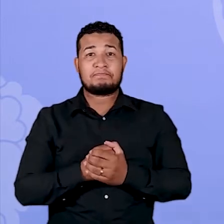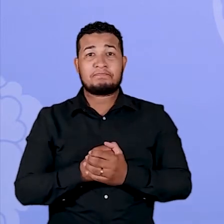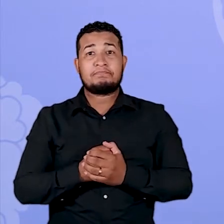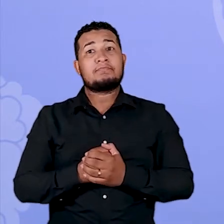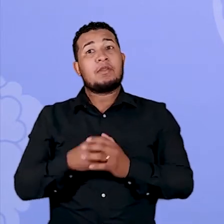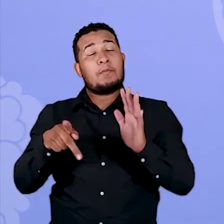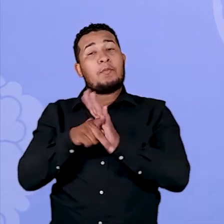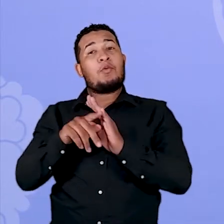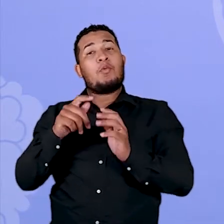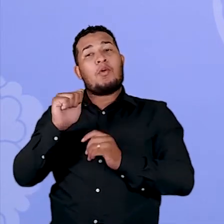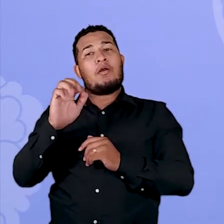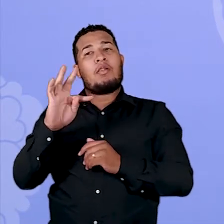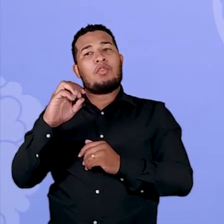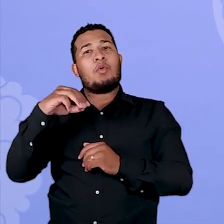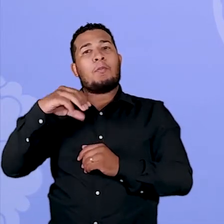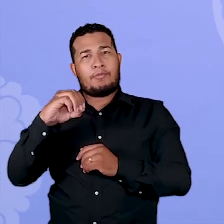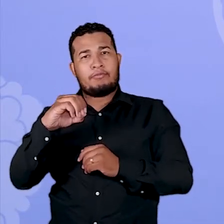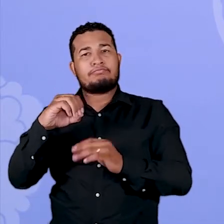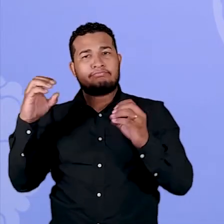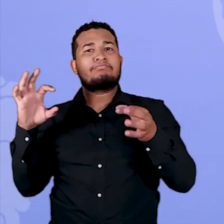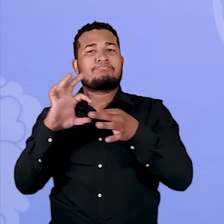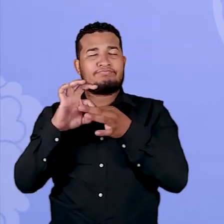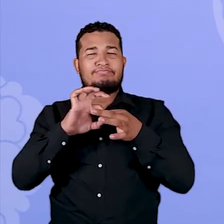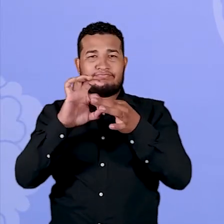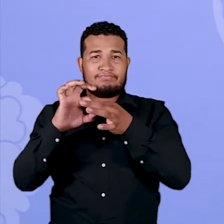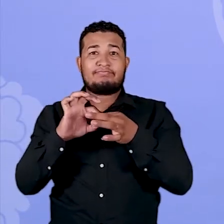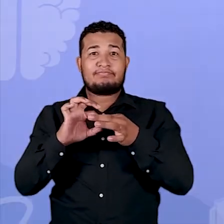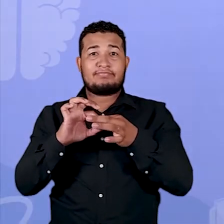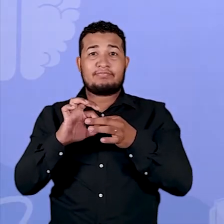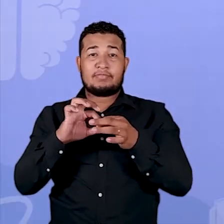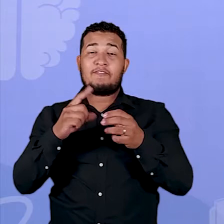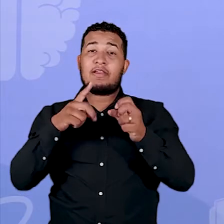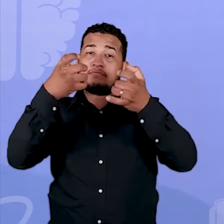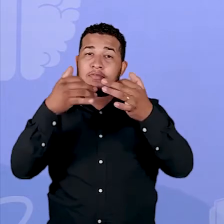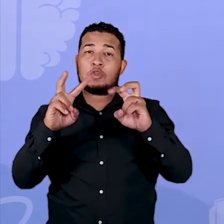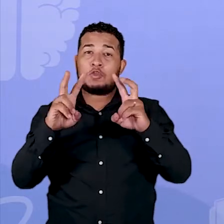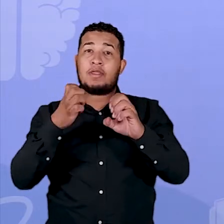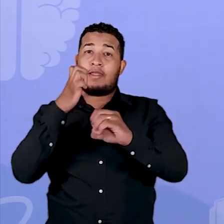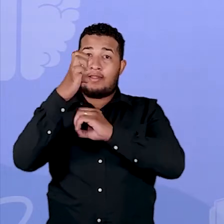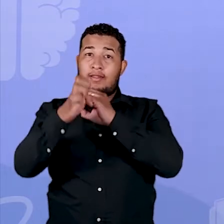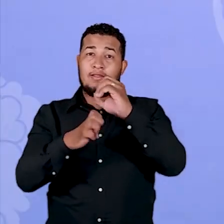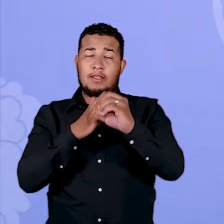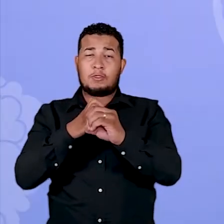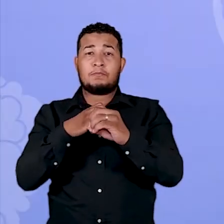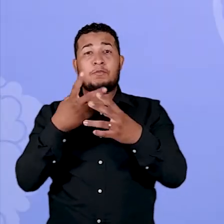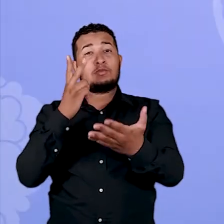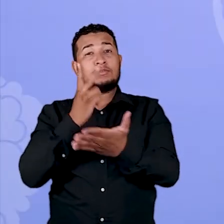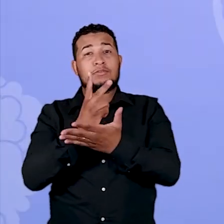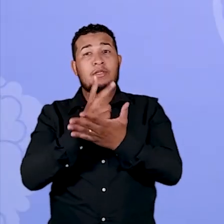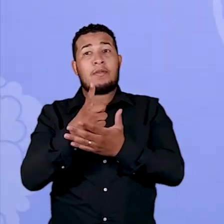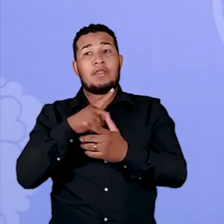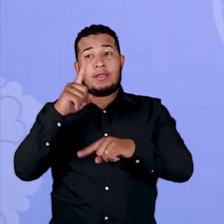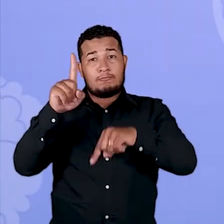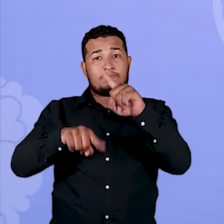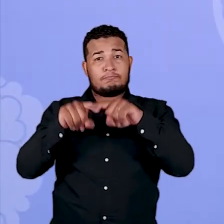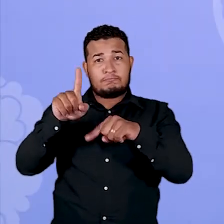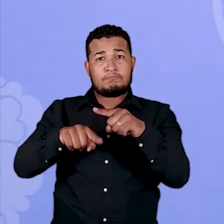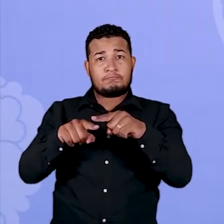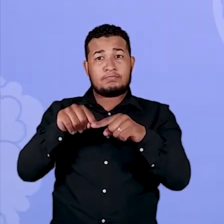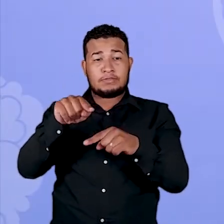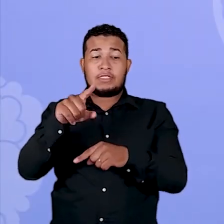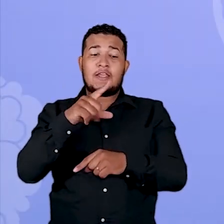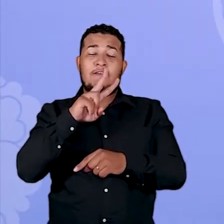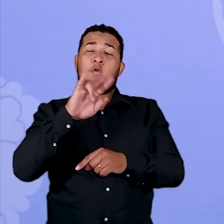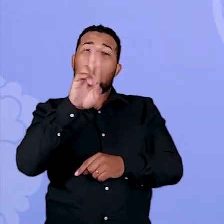beleza? Essa é a ideia do átomo de Bohr, que serve muito bem pra gente. Então a gente vai trabalhar com esses elétrons. Então toda vez que tiver um